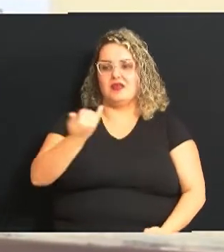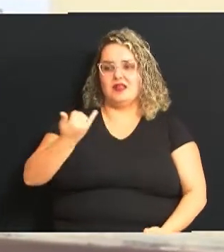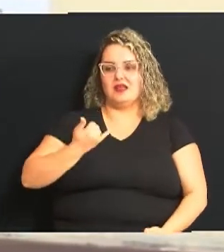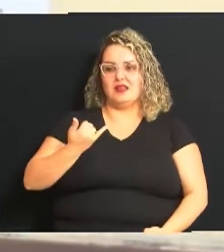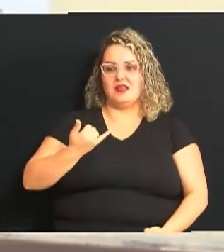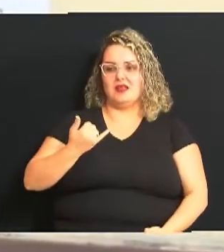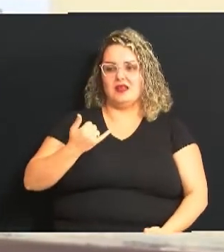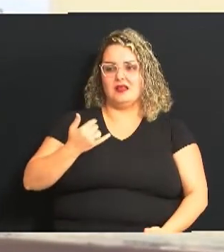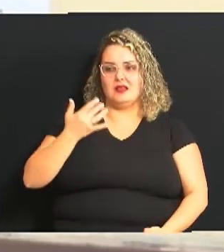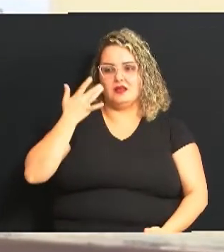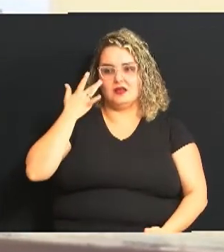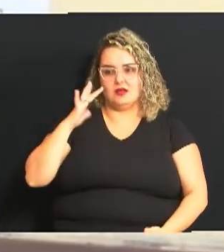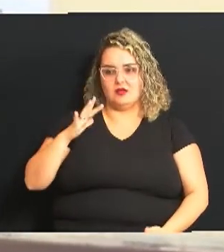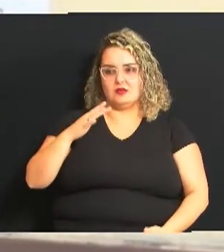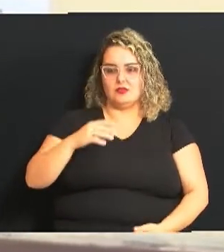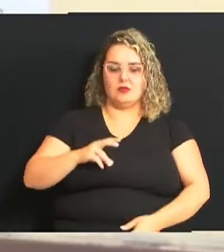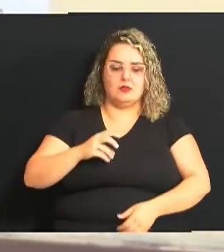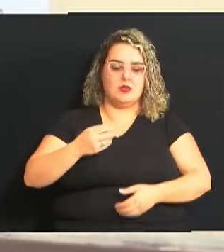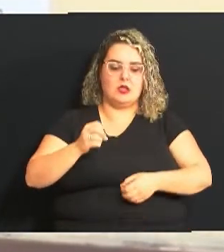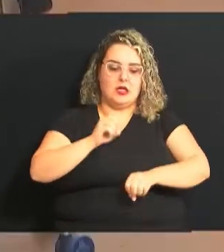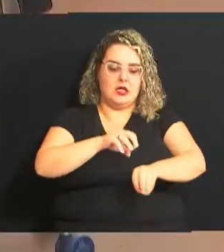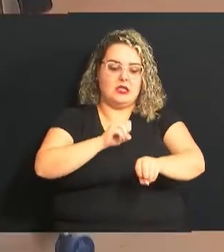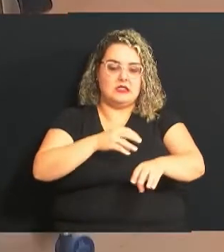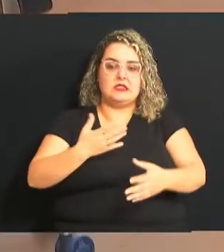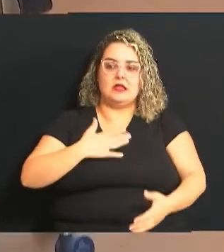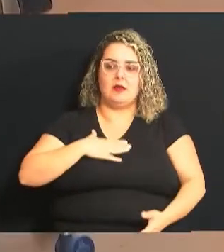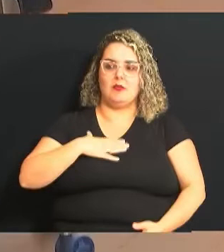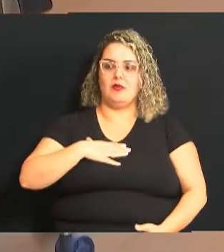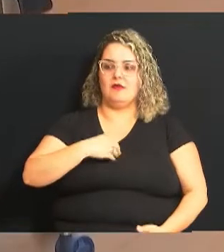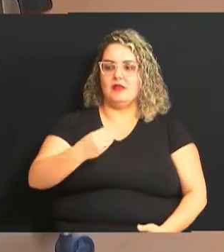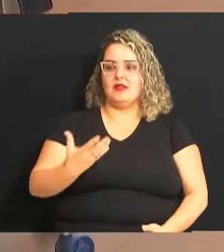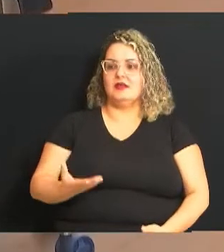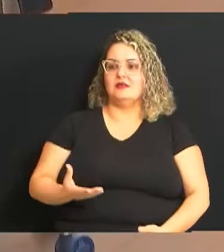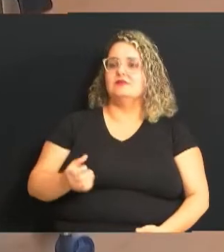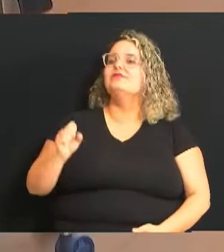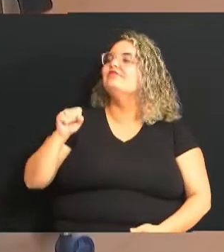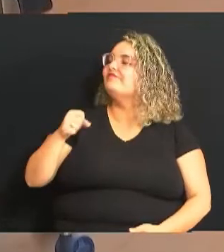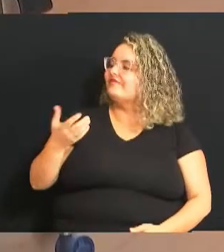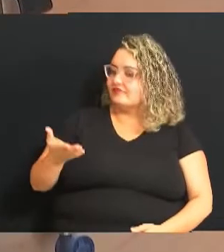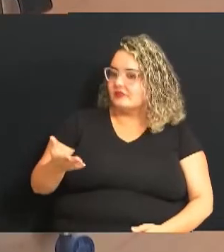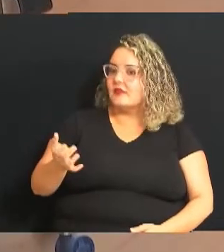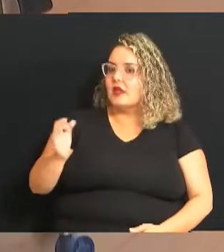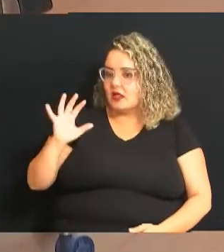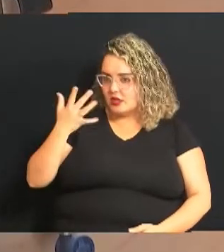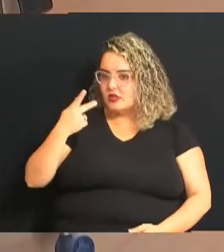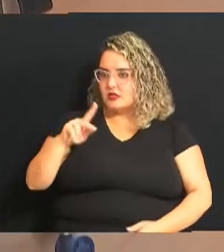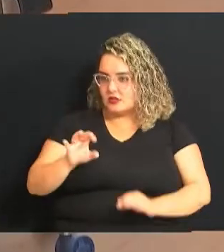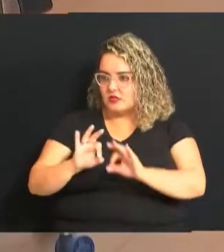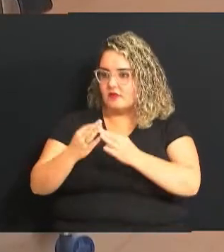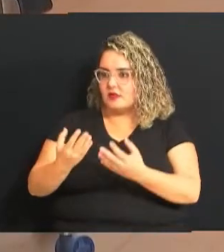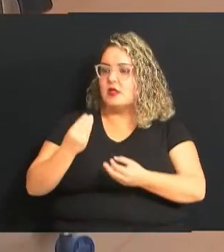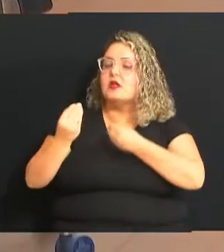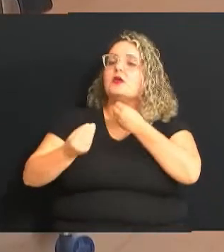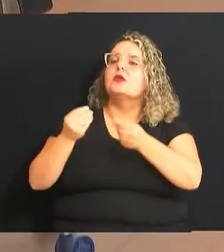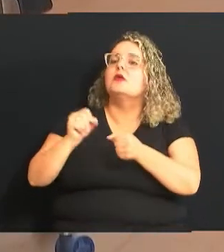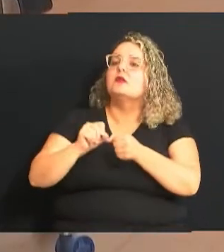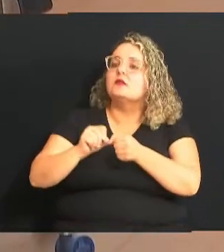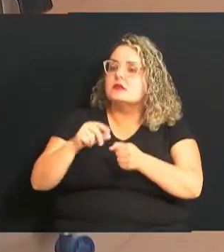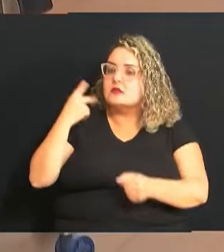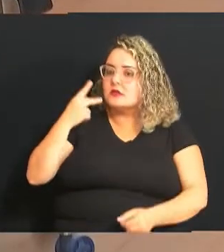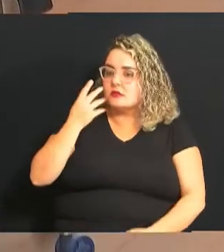soube criar meu filho. Isso. O senhor falou que ocorreu uma situação dessa. E como vocês fizeram,